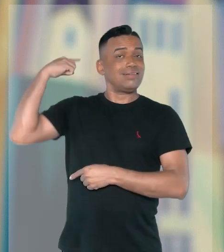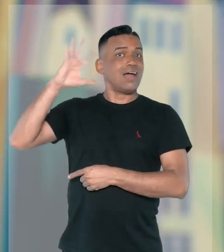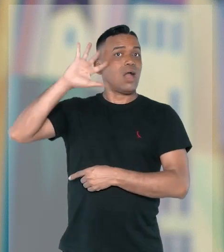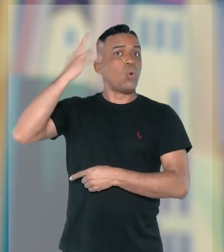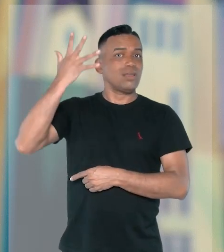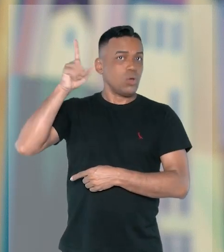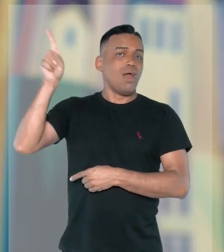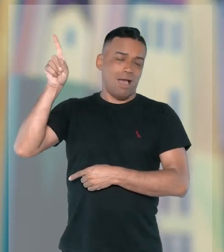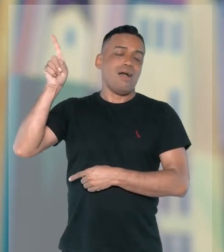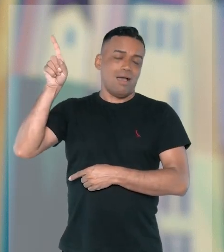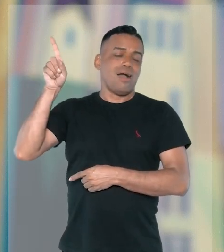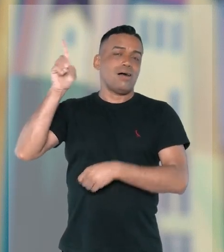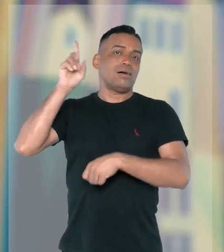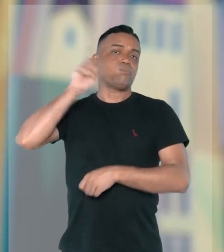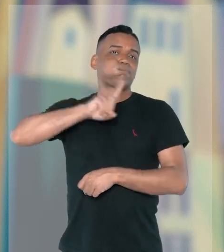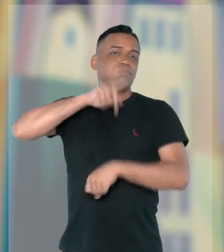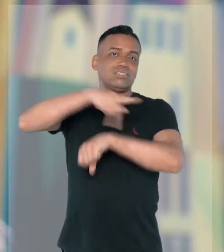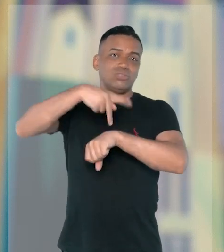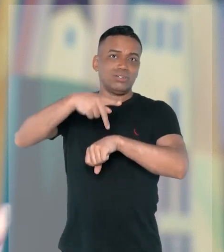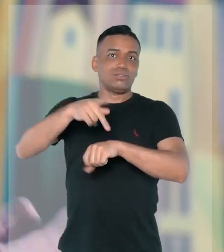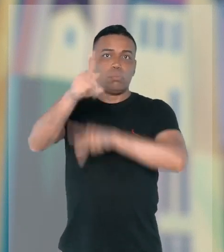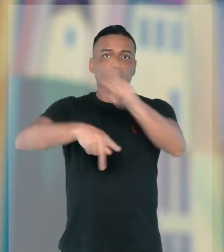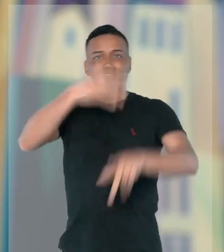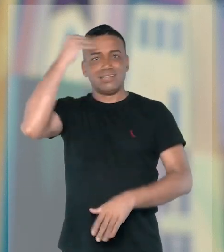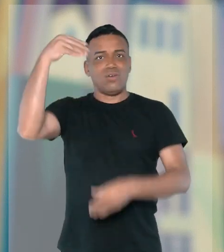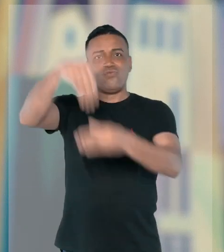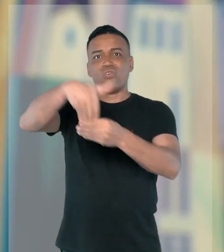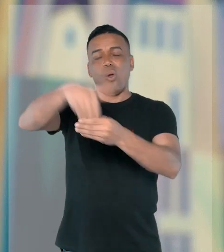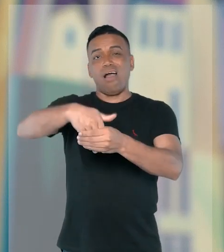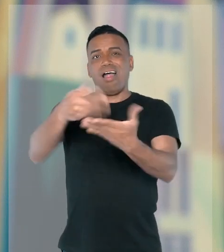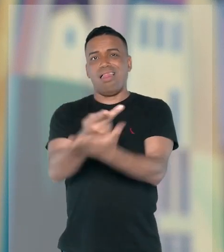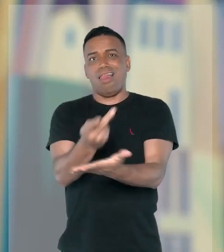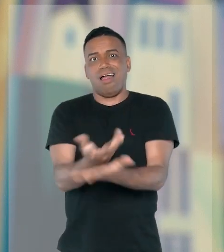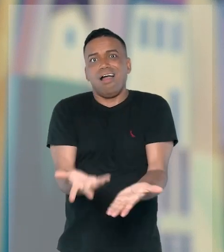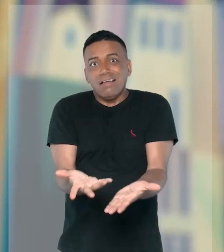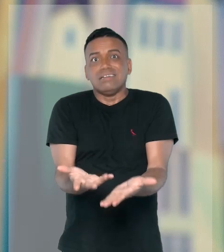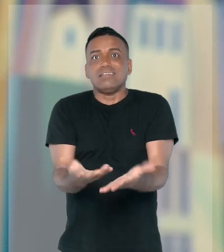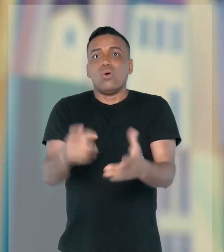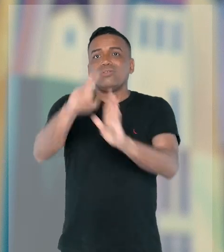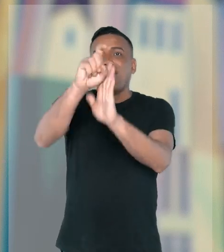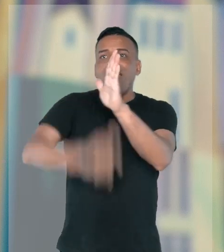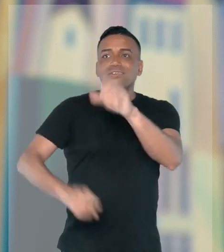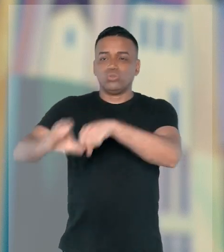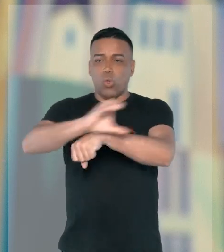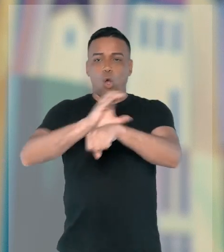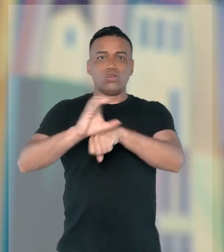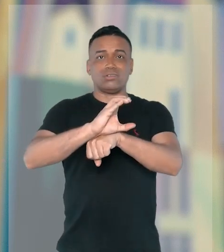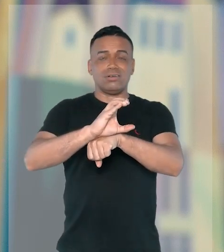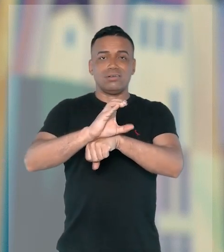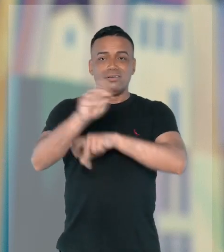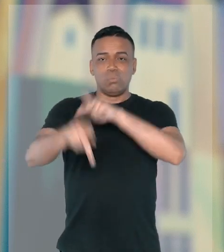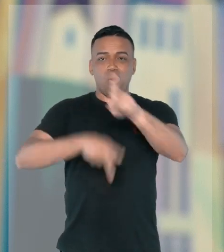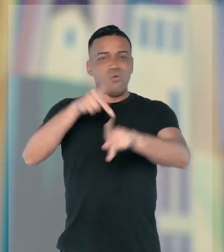O povo esqueceu daquilo que está expresso. Ou muitas vezes, mesmo sendo texto constitucional em outros países, o povo não vive